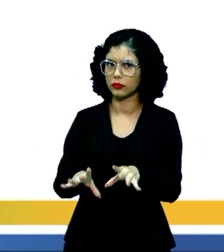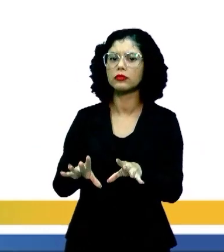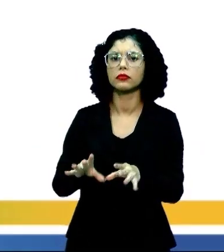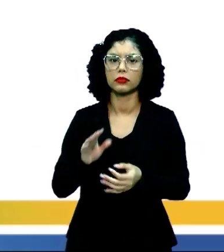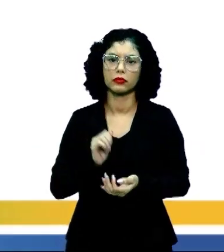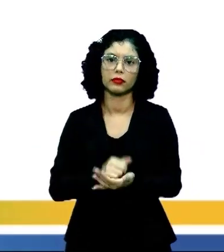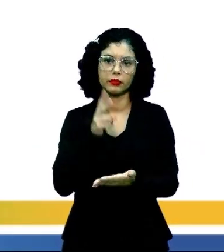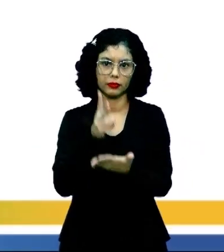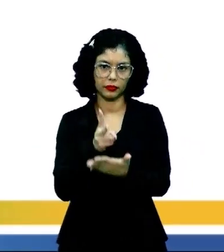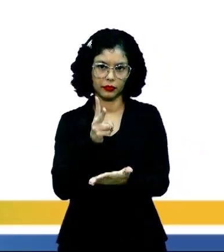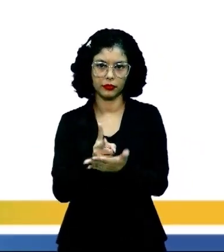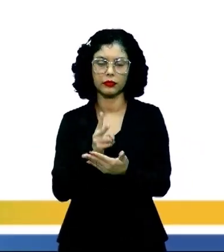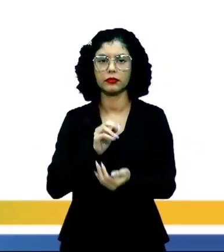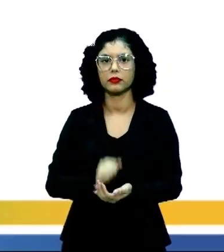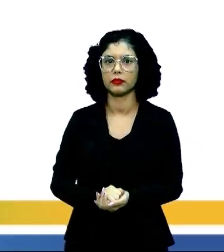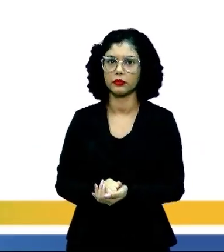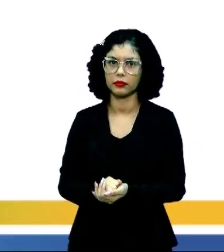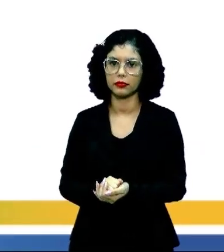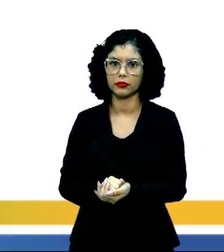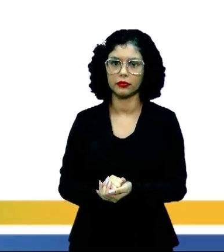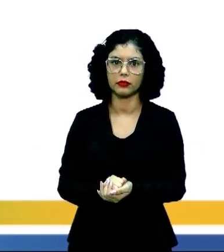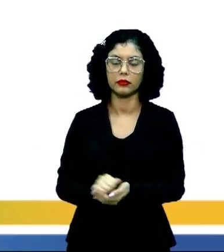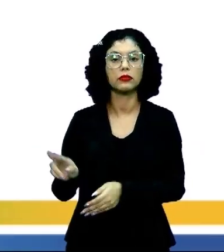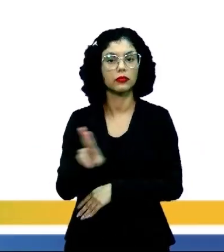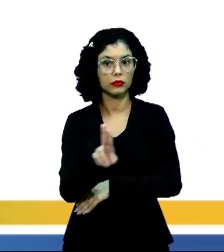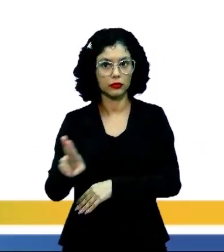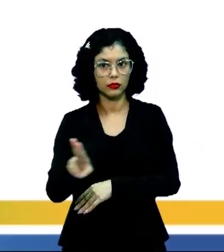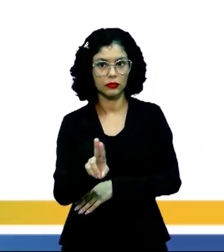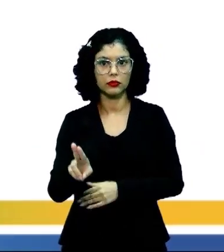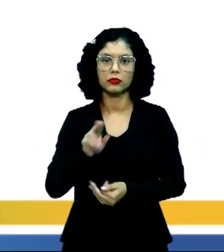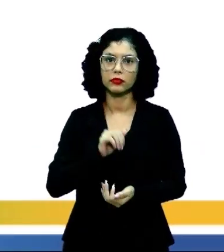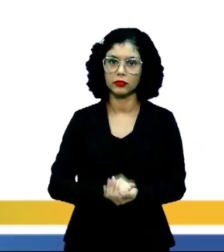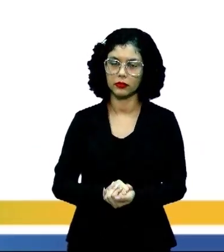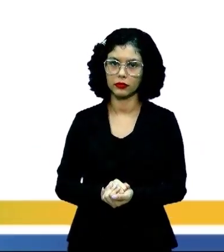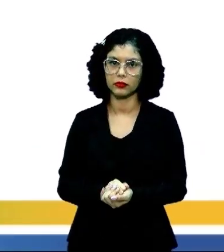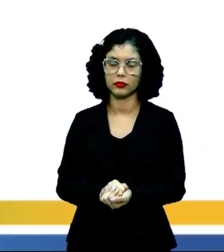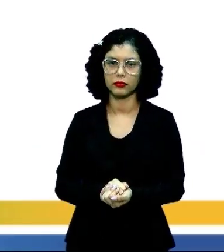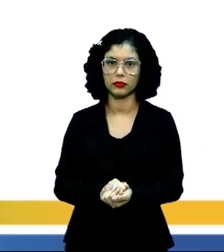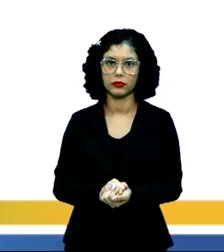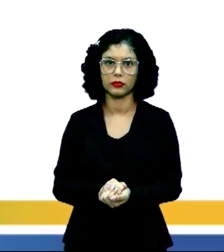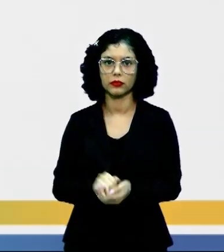anos, sempre frases nominais, ou seja,